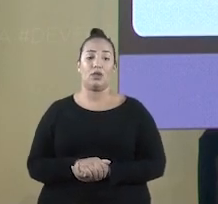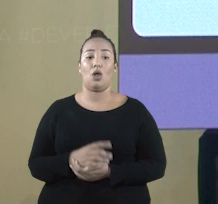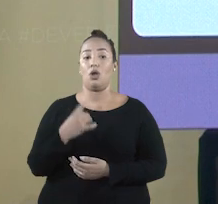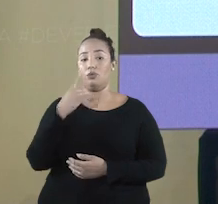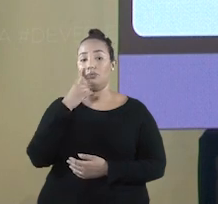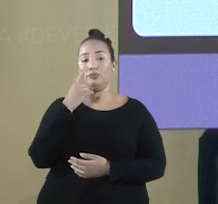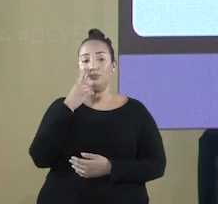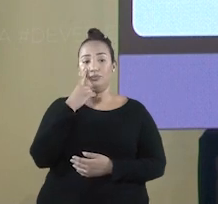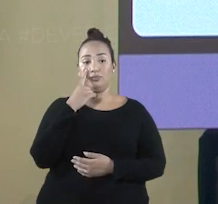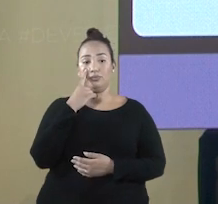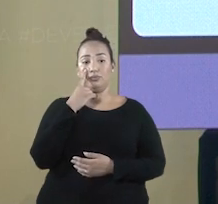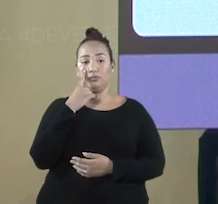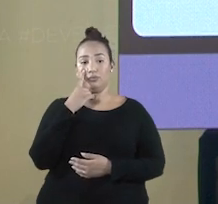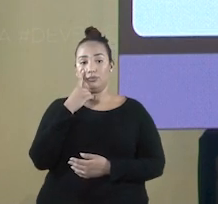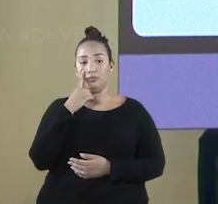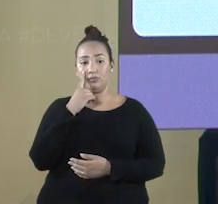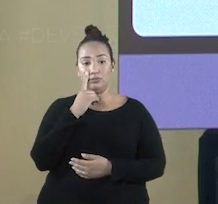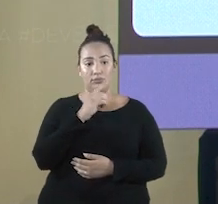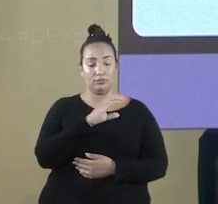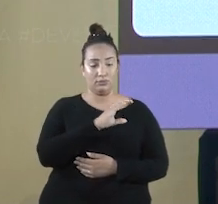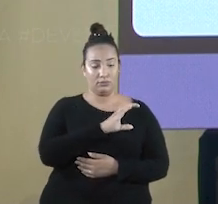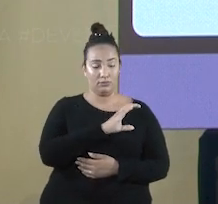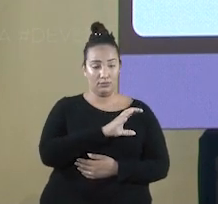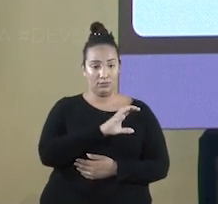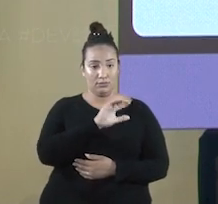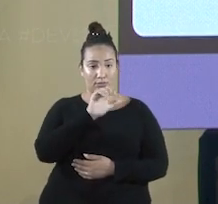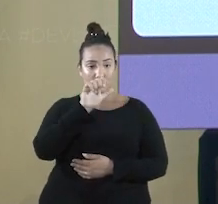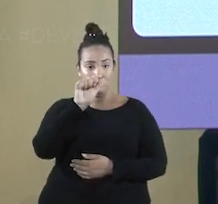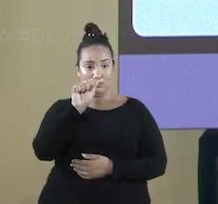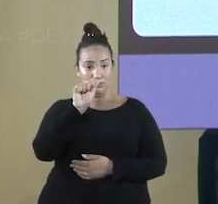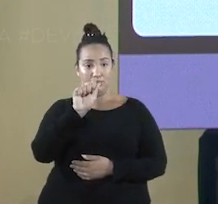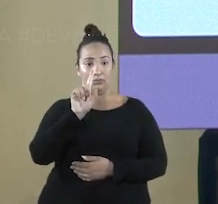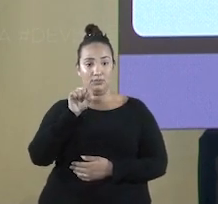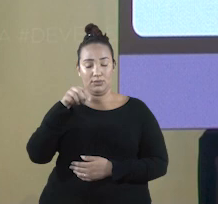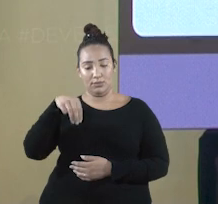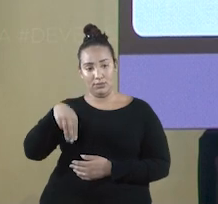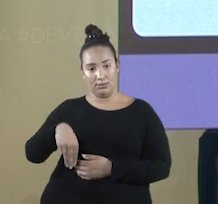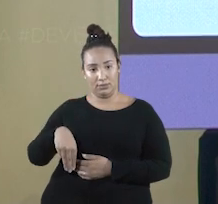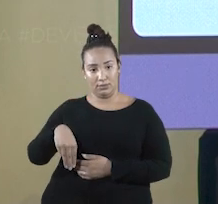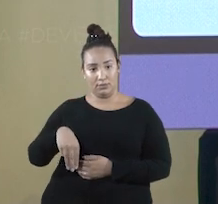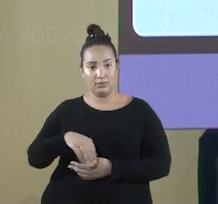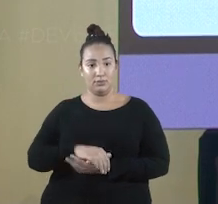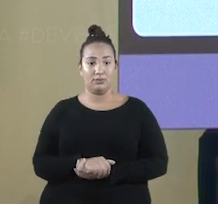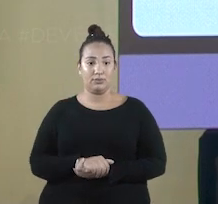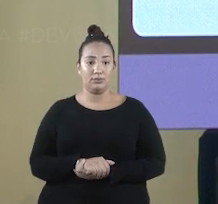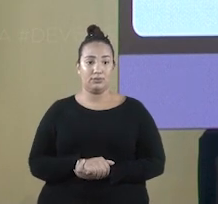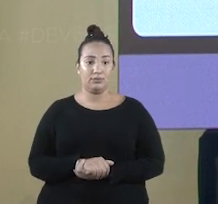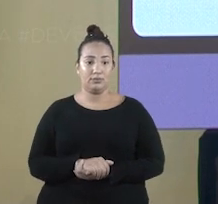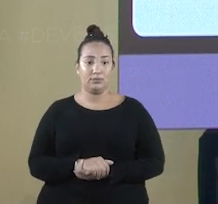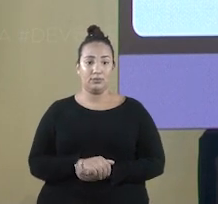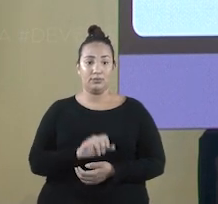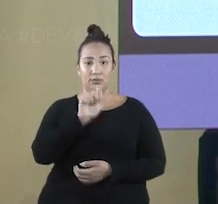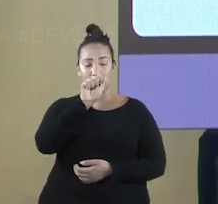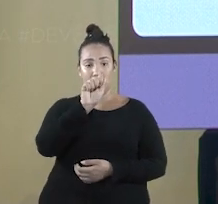lado AC na hipotenusa é o cateto M. E a projeção